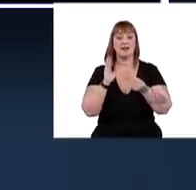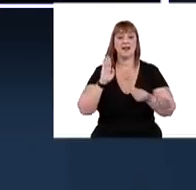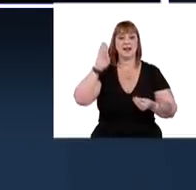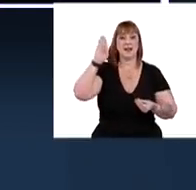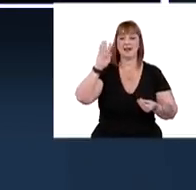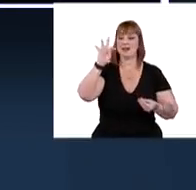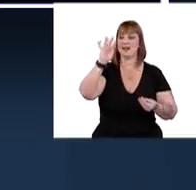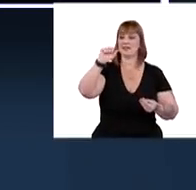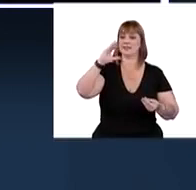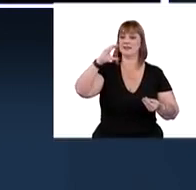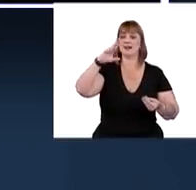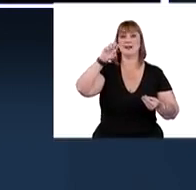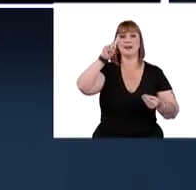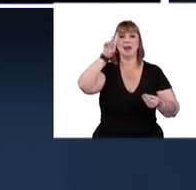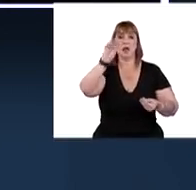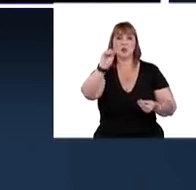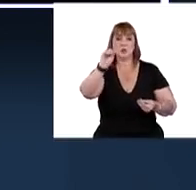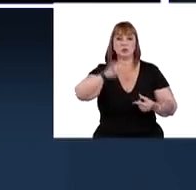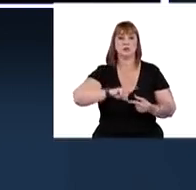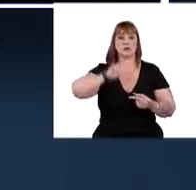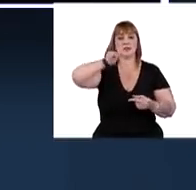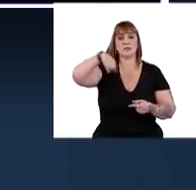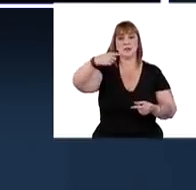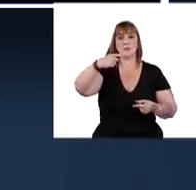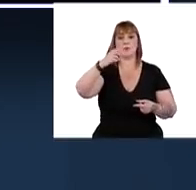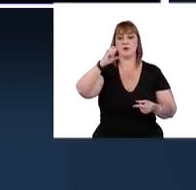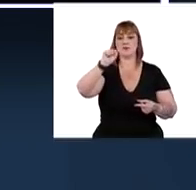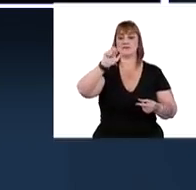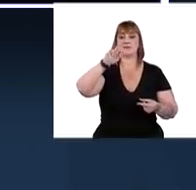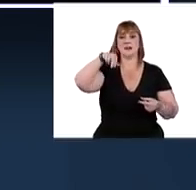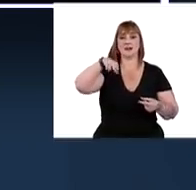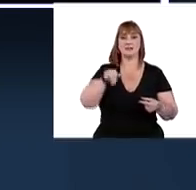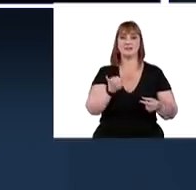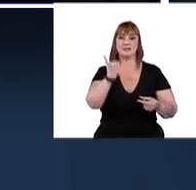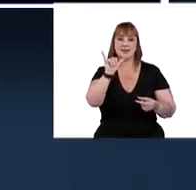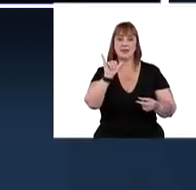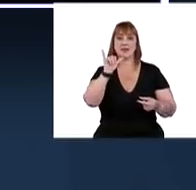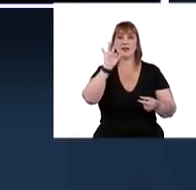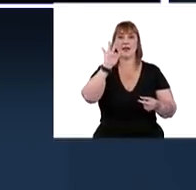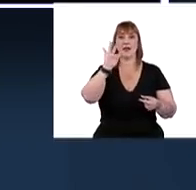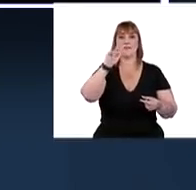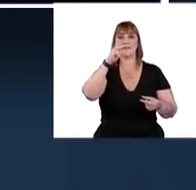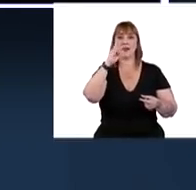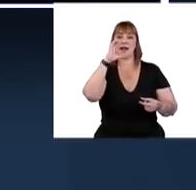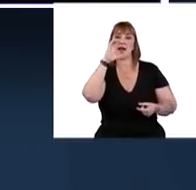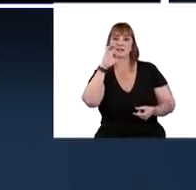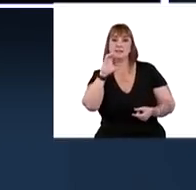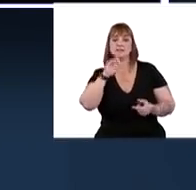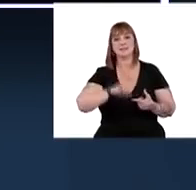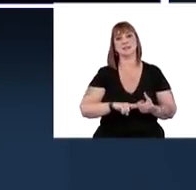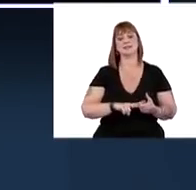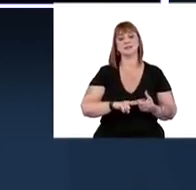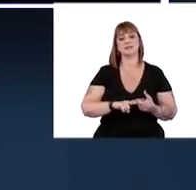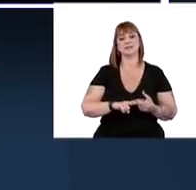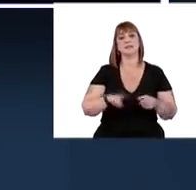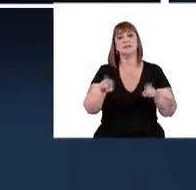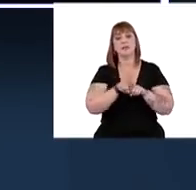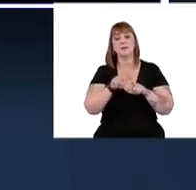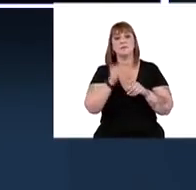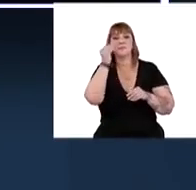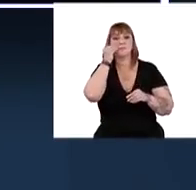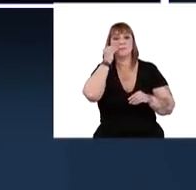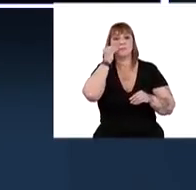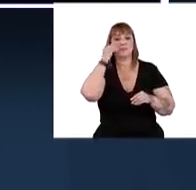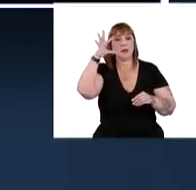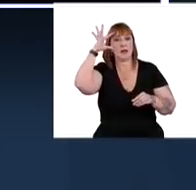candidato Tancredo Neves, depois para Sarney, depois também FHC, tentei entregar para a Dilma, para essa